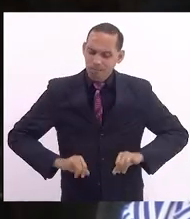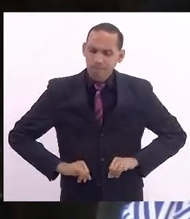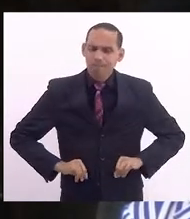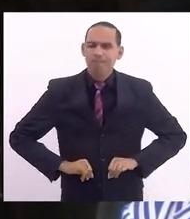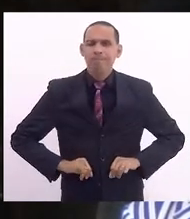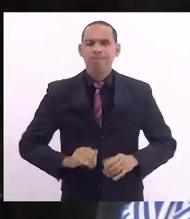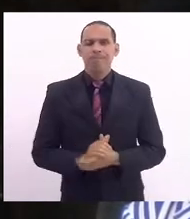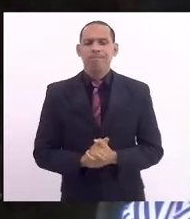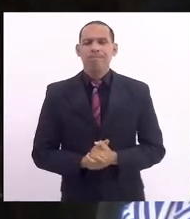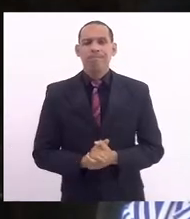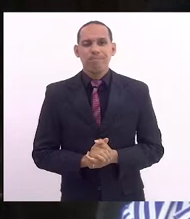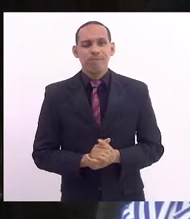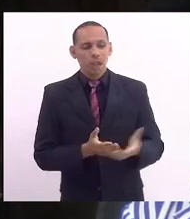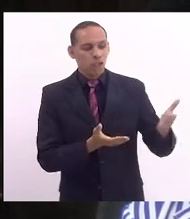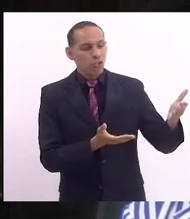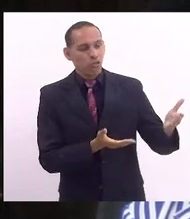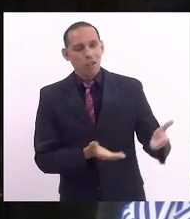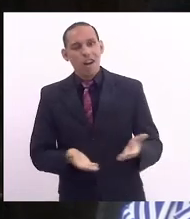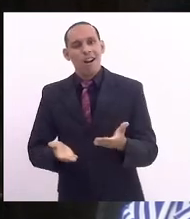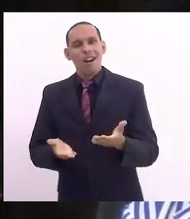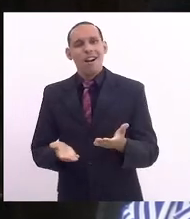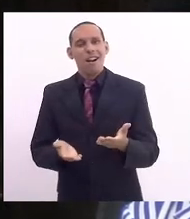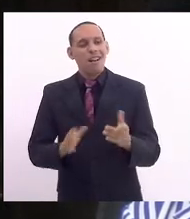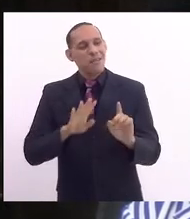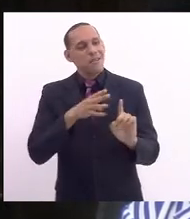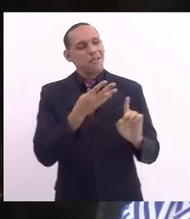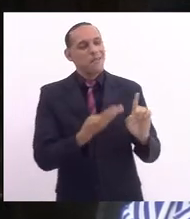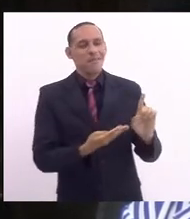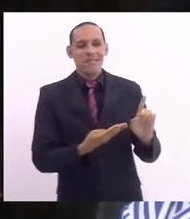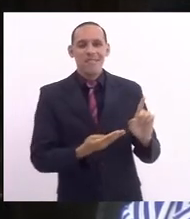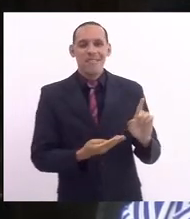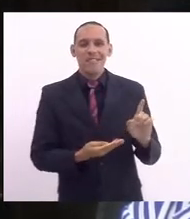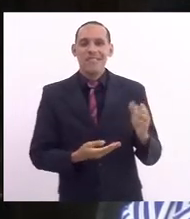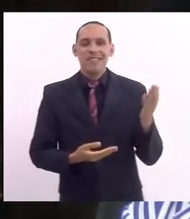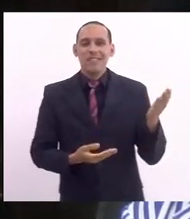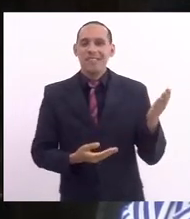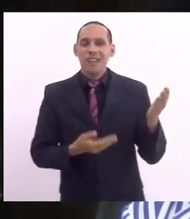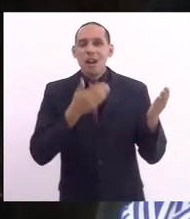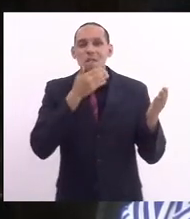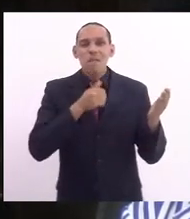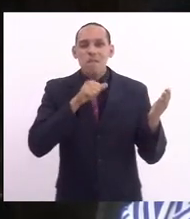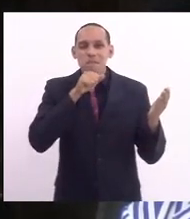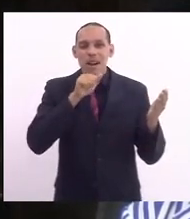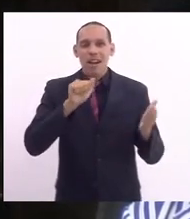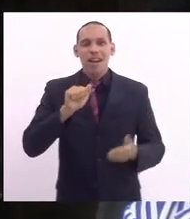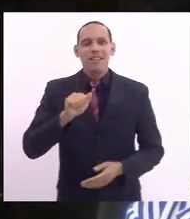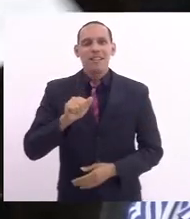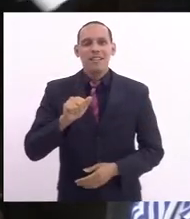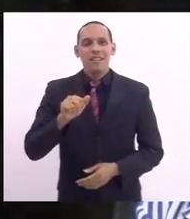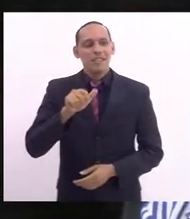sofrimento, chamo para receber aqui a homenagem o pai do Alberto,